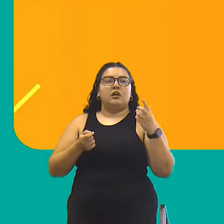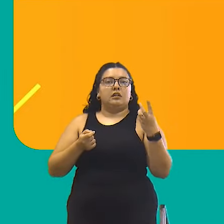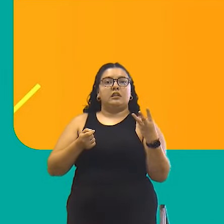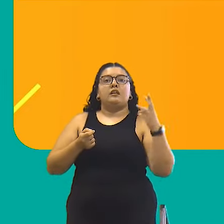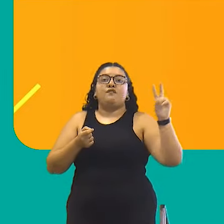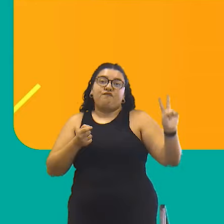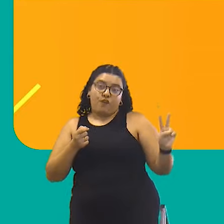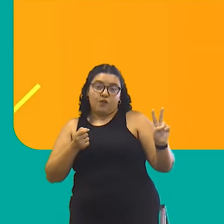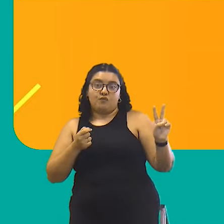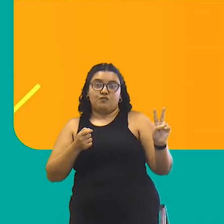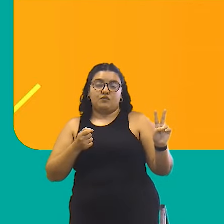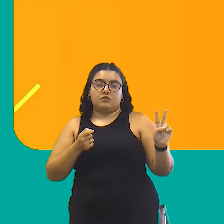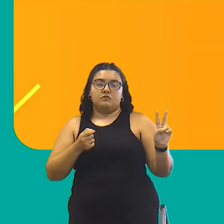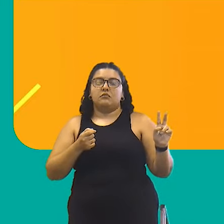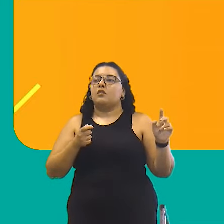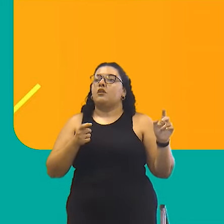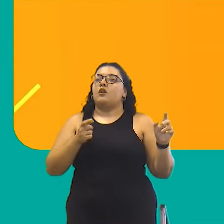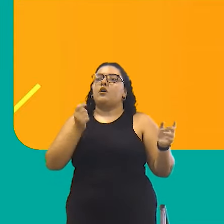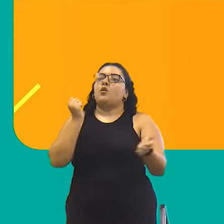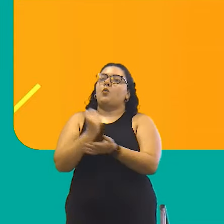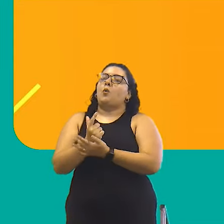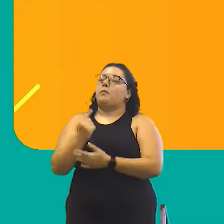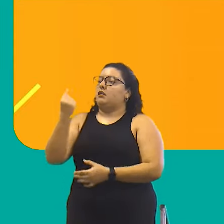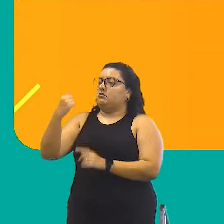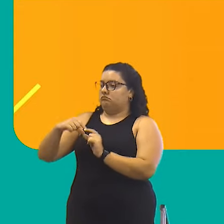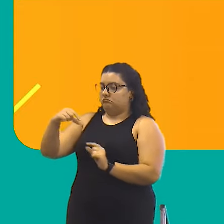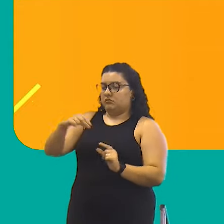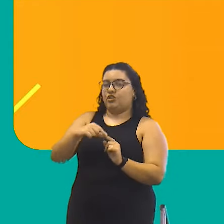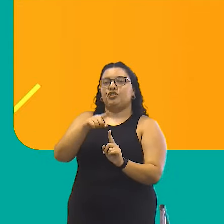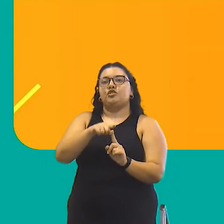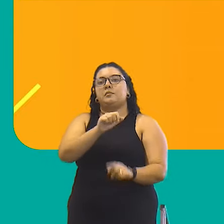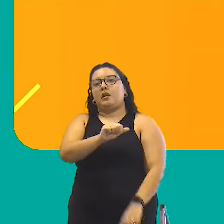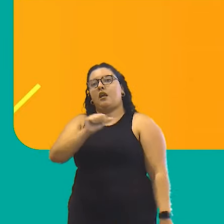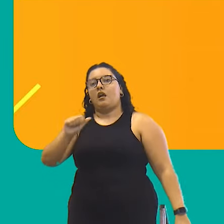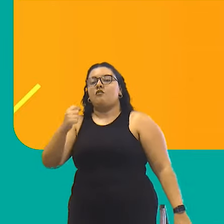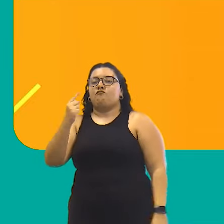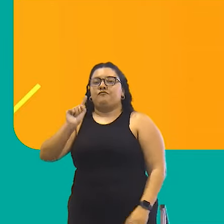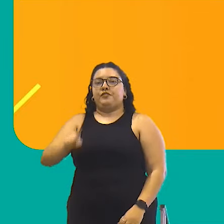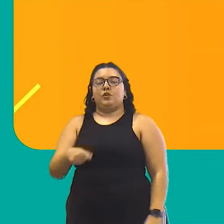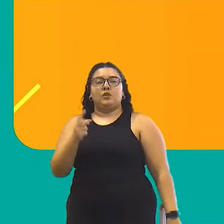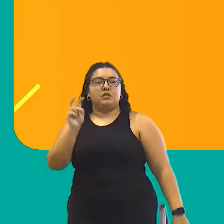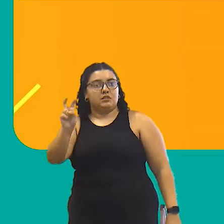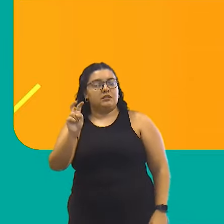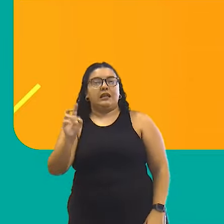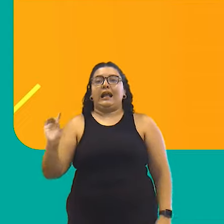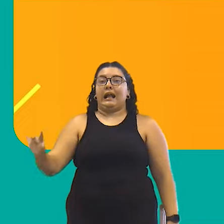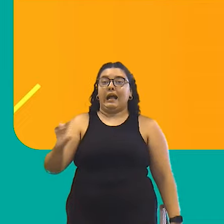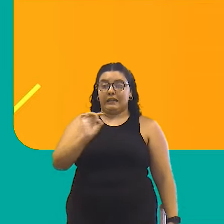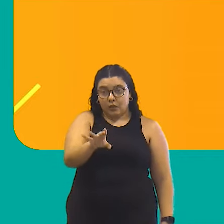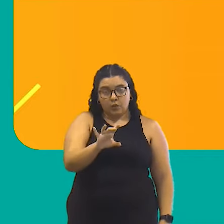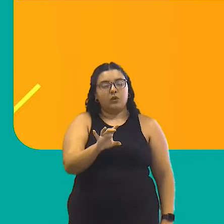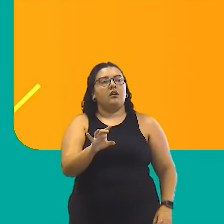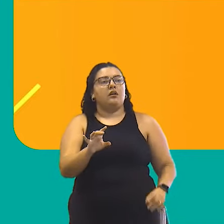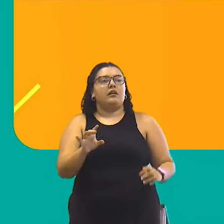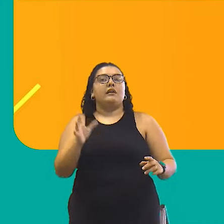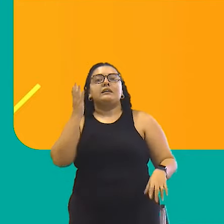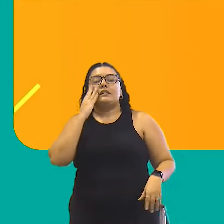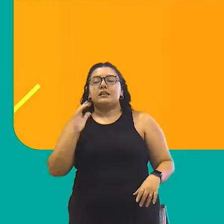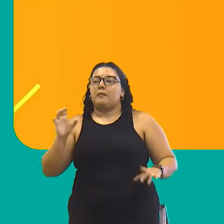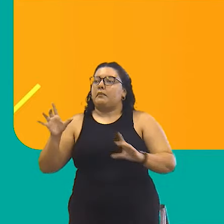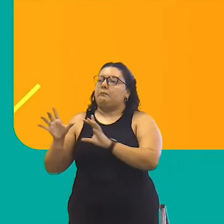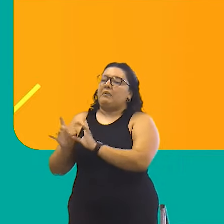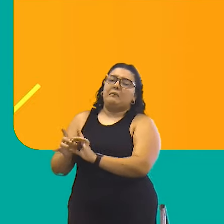volts, compraram-se 2 pilhas tipo AA de 1,5 volts cada uma. Sabe-se que a